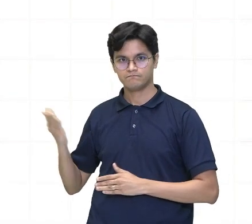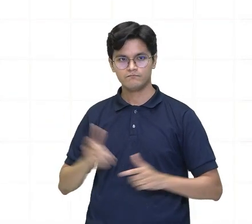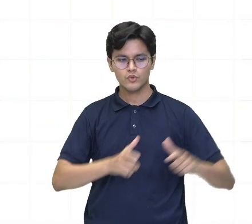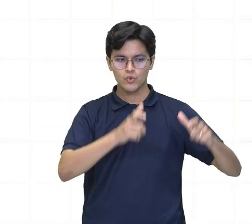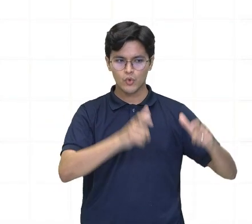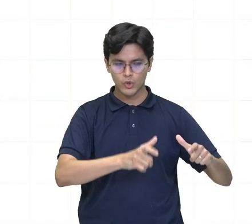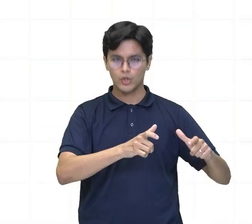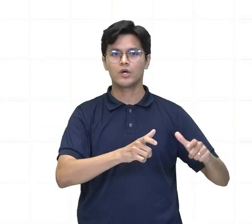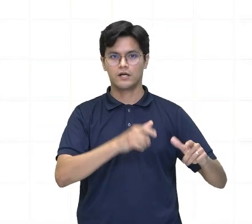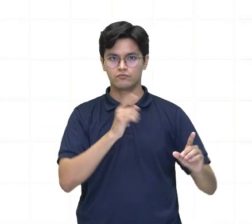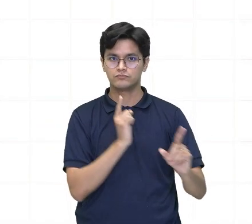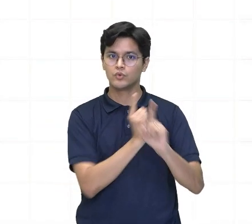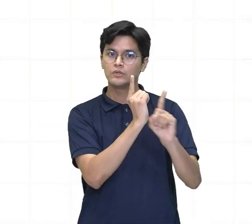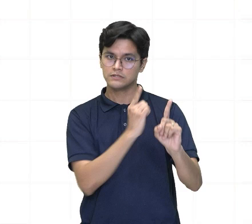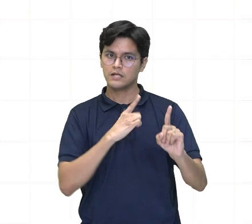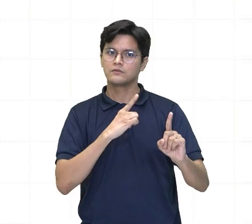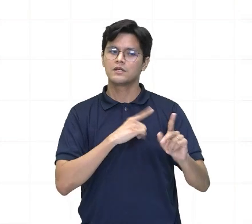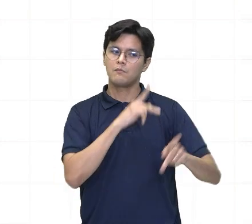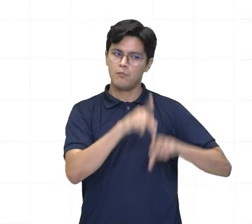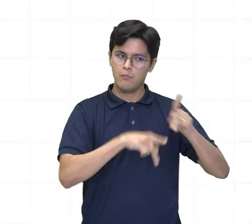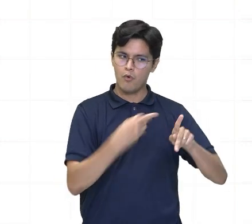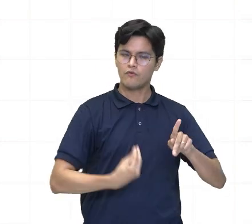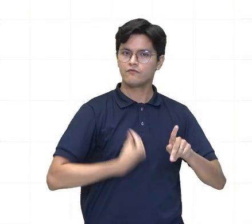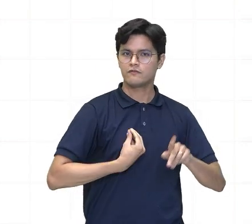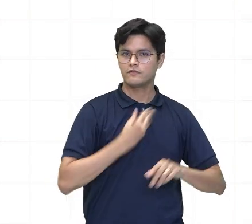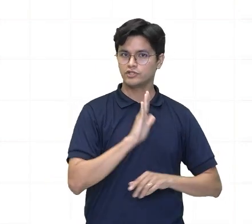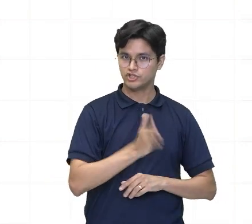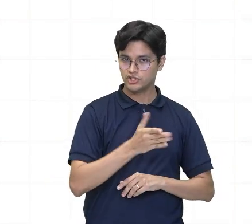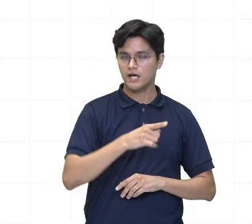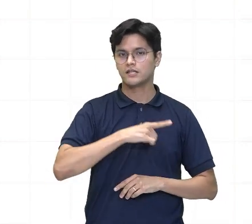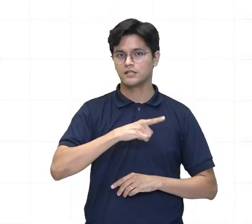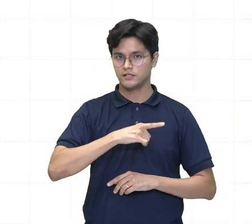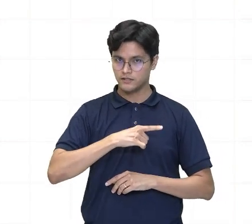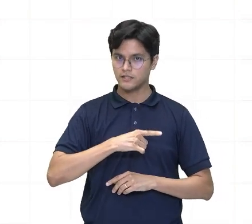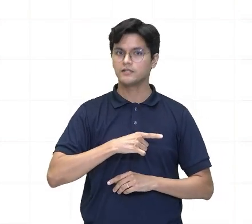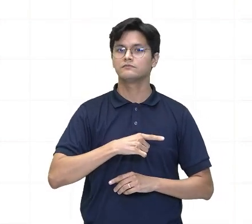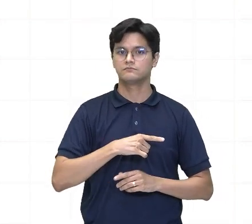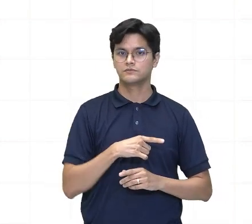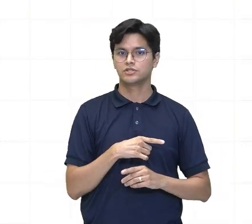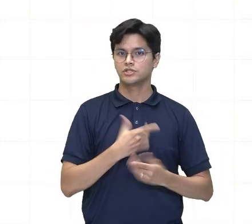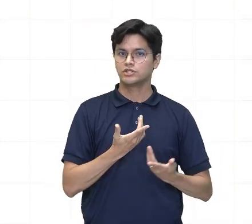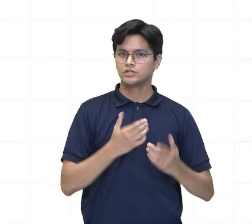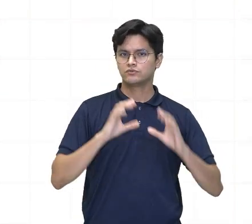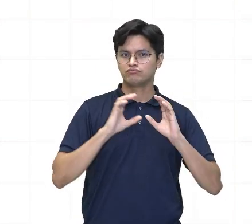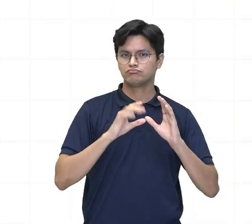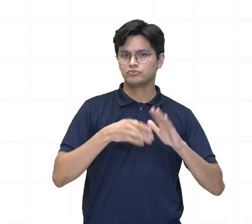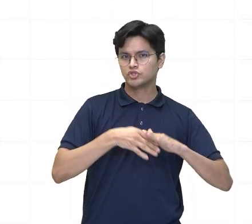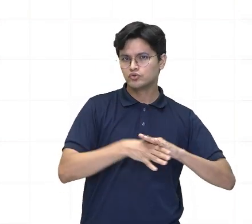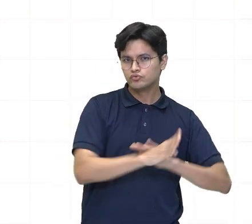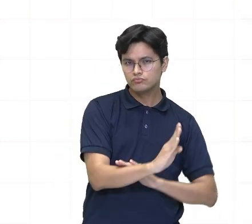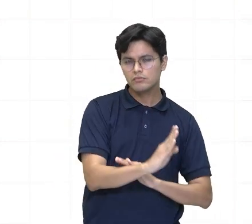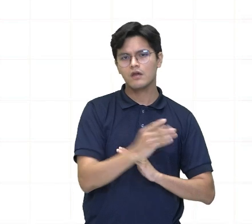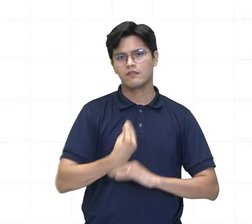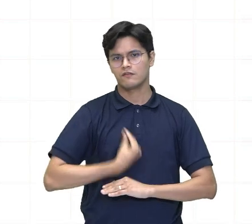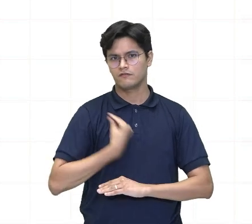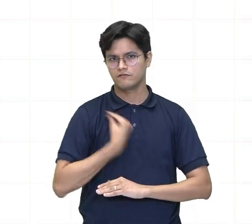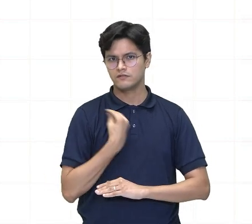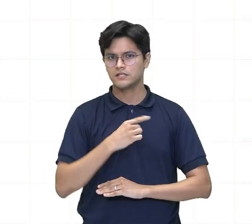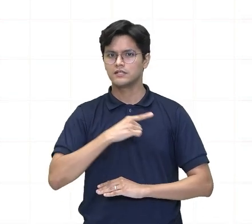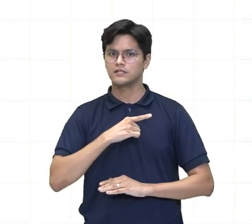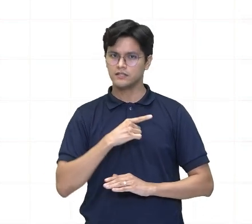eram habitados por outros povos que possuíam seu próprio modo de vida, com divisões